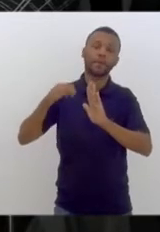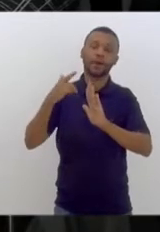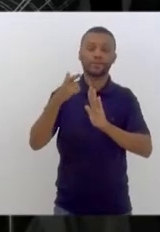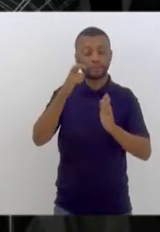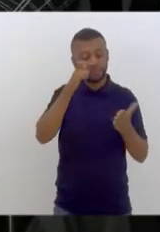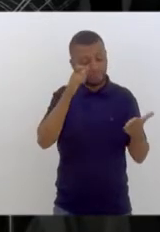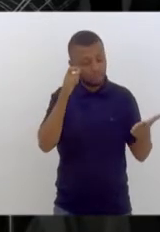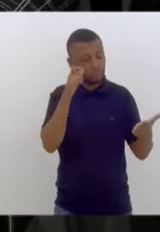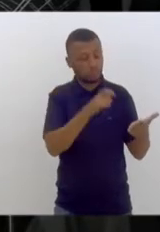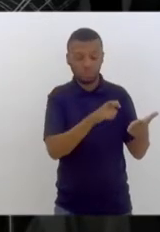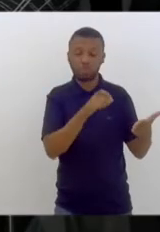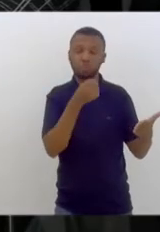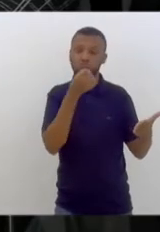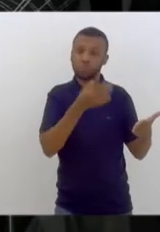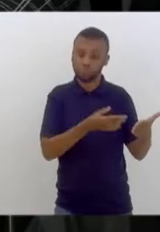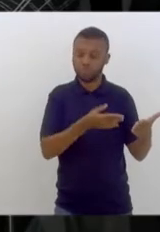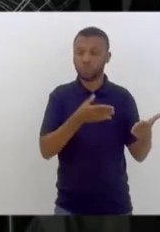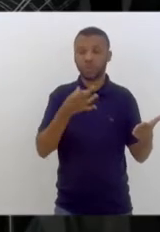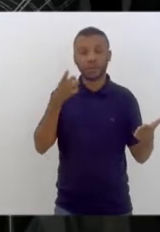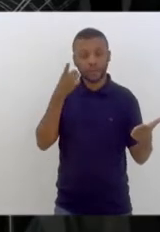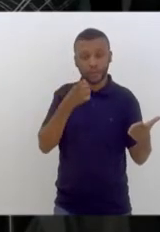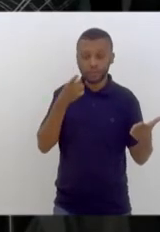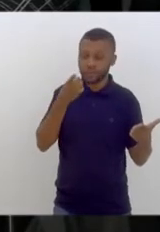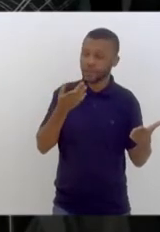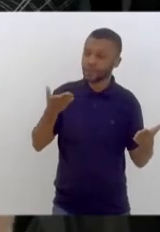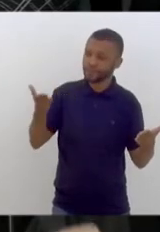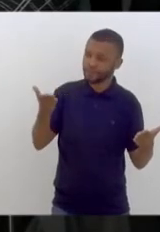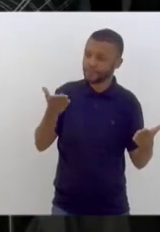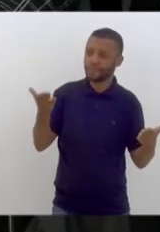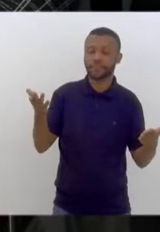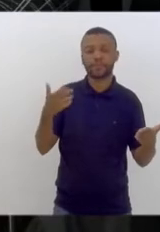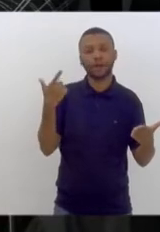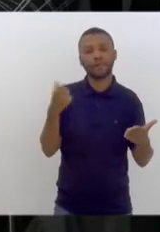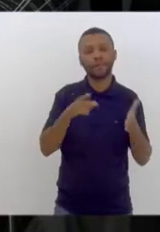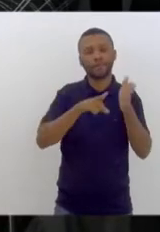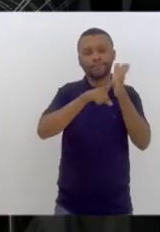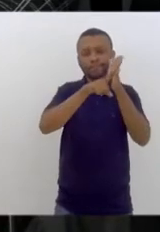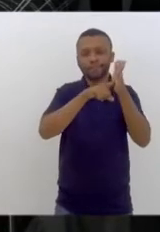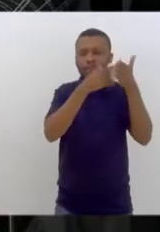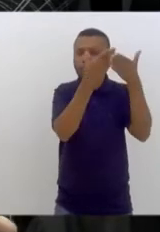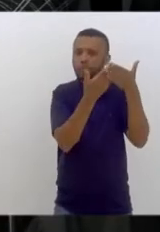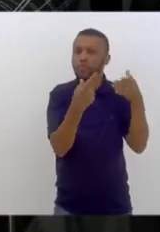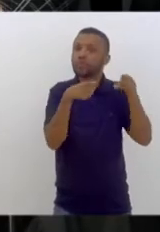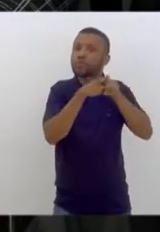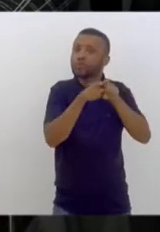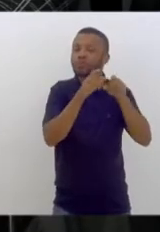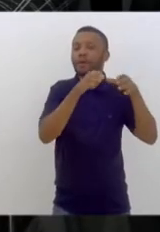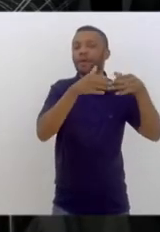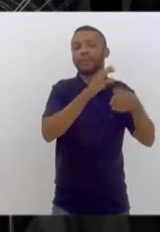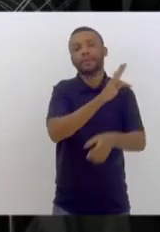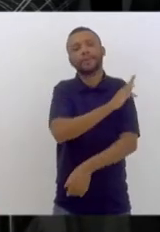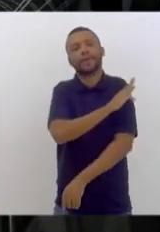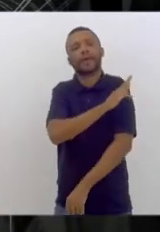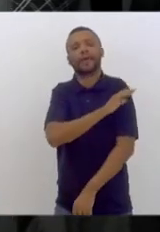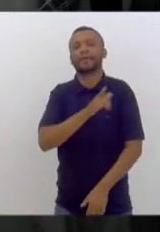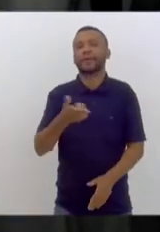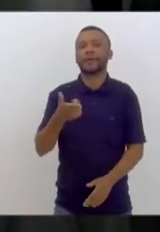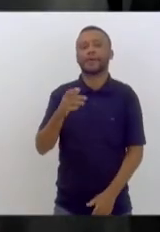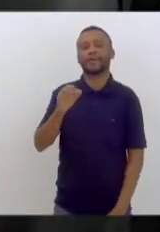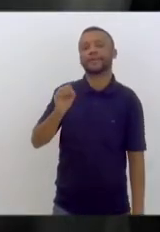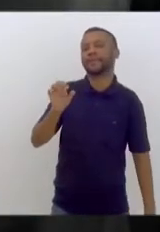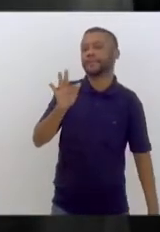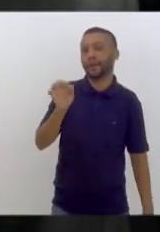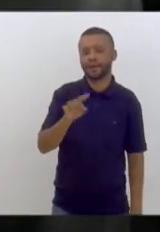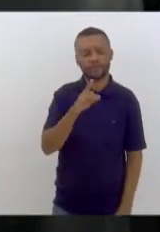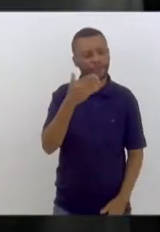bastante interessante, deputada Zeidan e deputado Valdec, e aí a gente foi estudar com a equipe técnica da Fazenda e viu essa dissonância. Obrigado pela sua